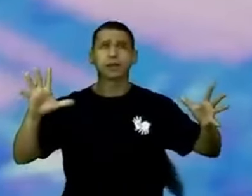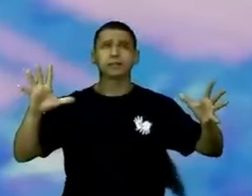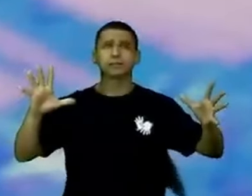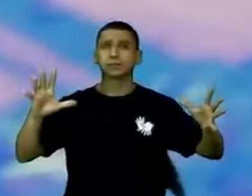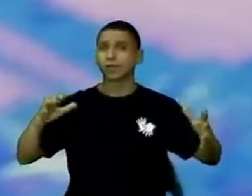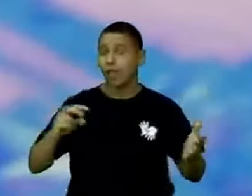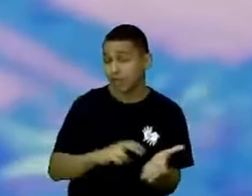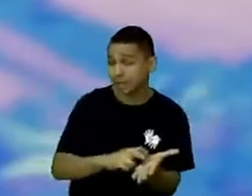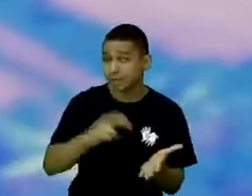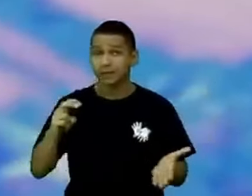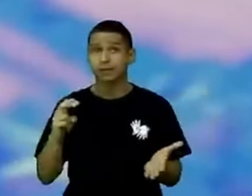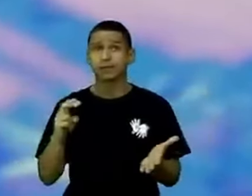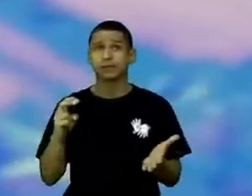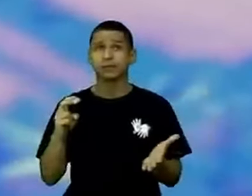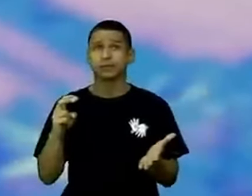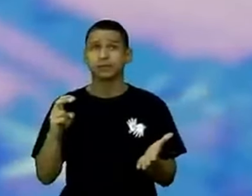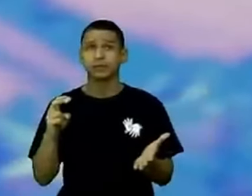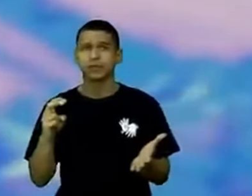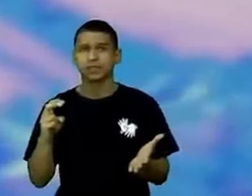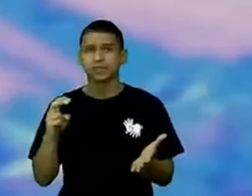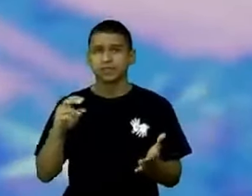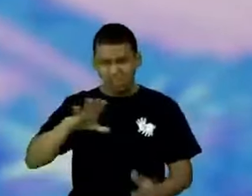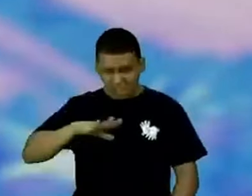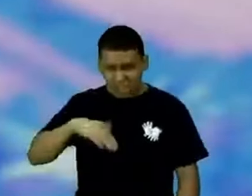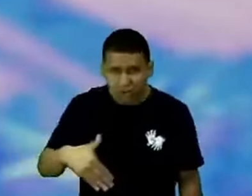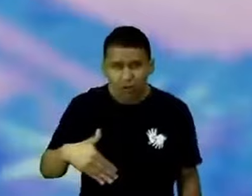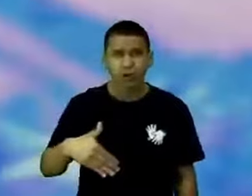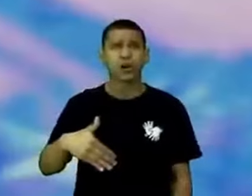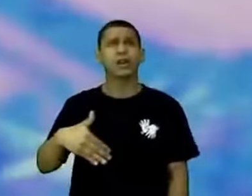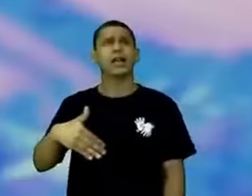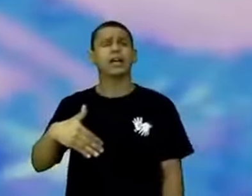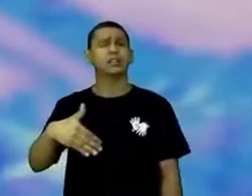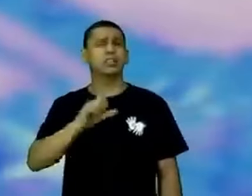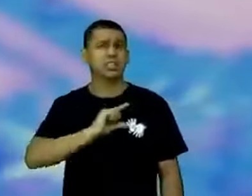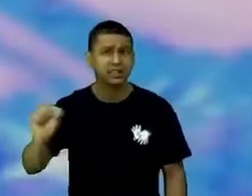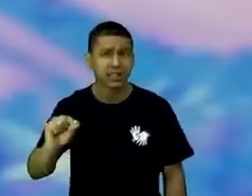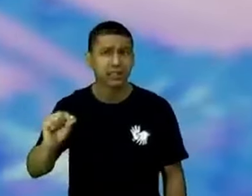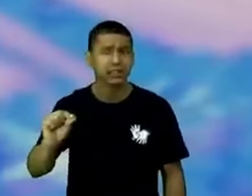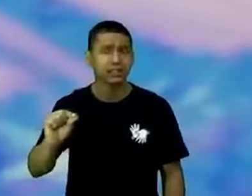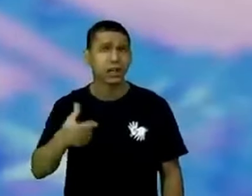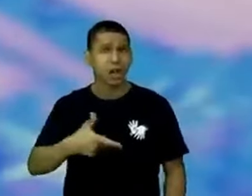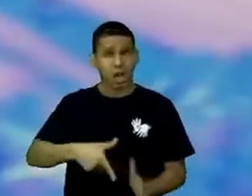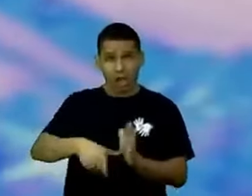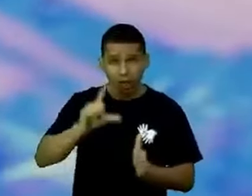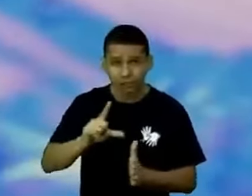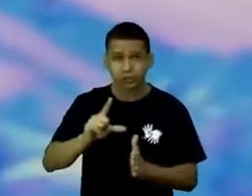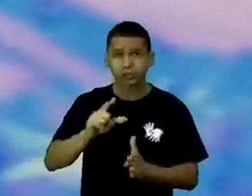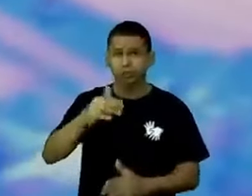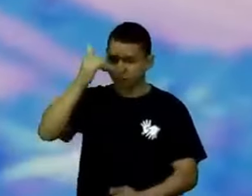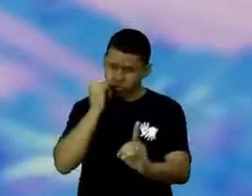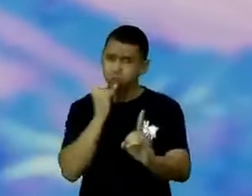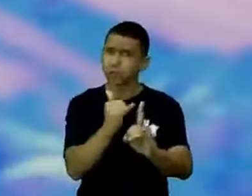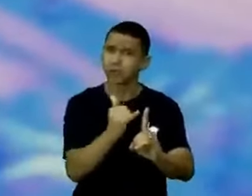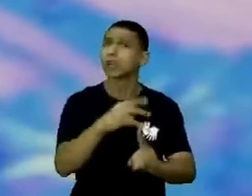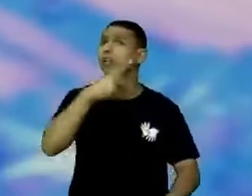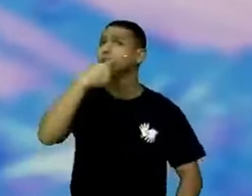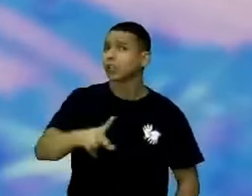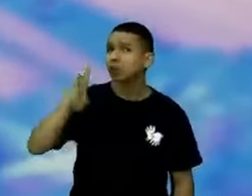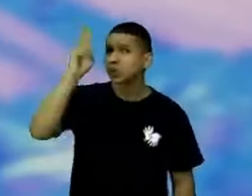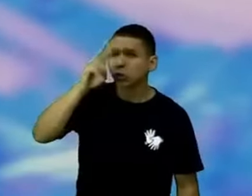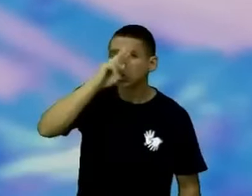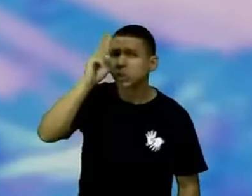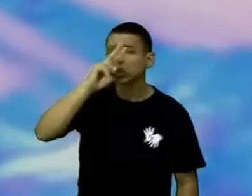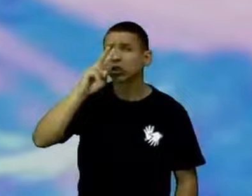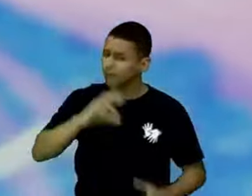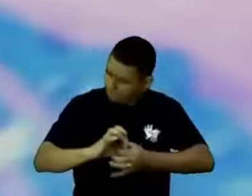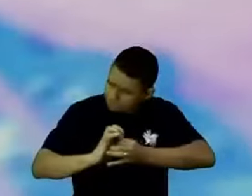nessa manhã, não se atreva a sair daqui sem profetizar que a tua história vai desatar.